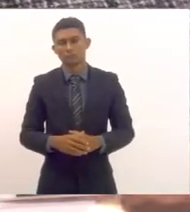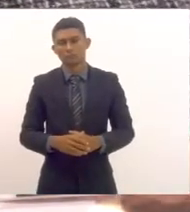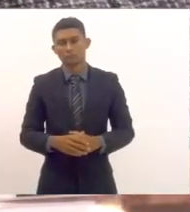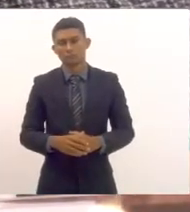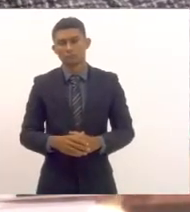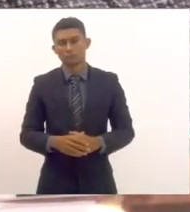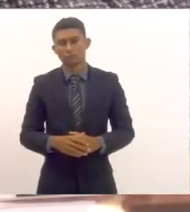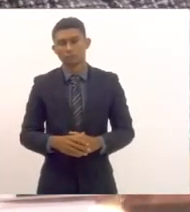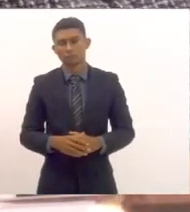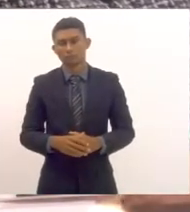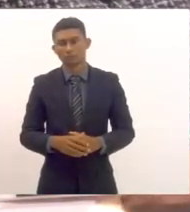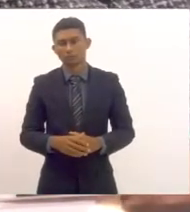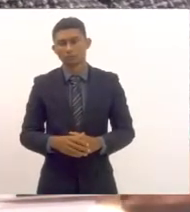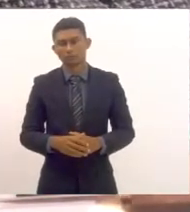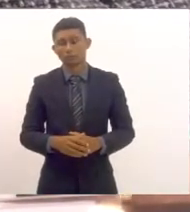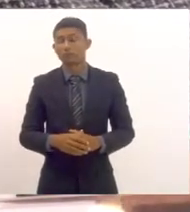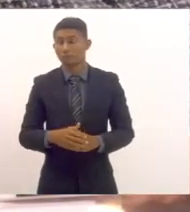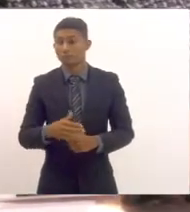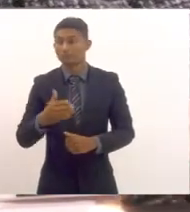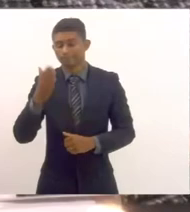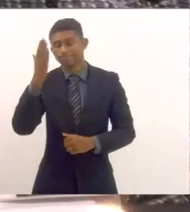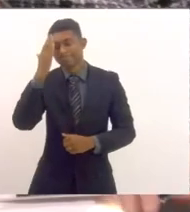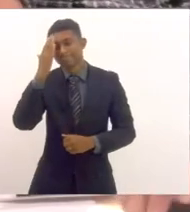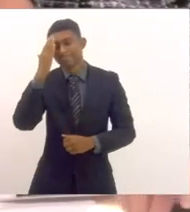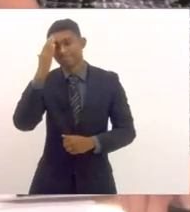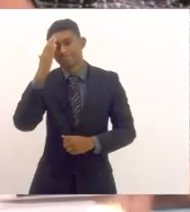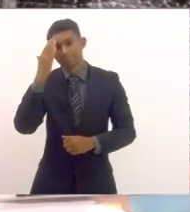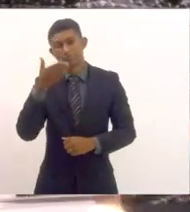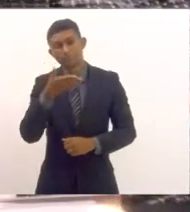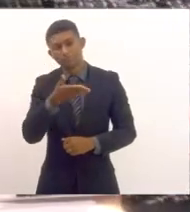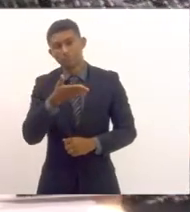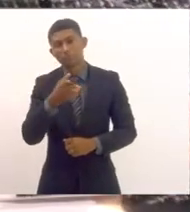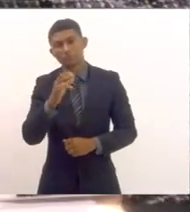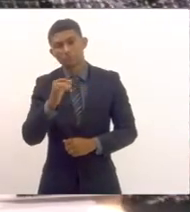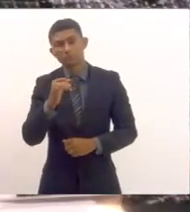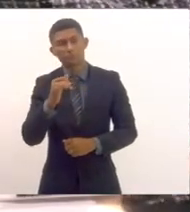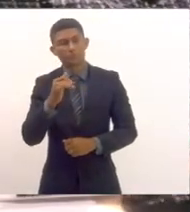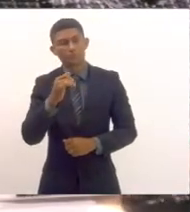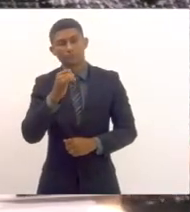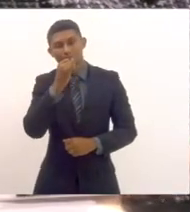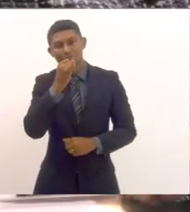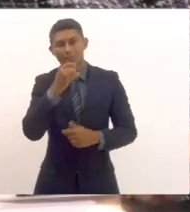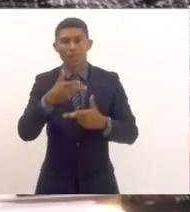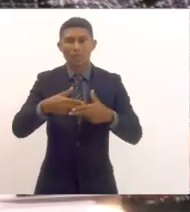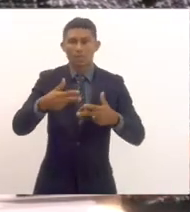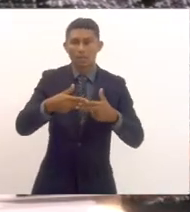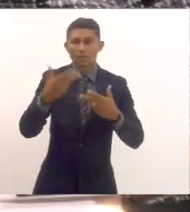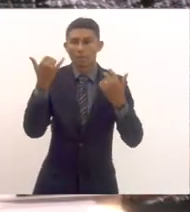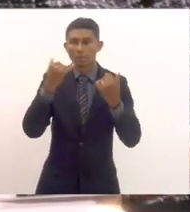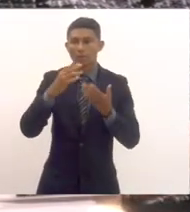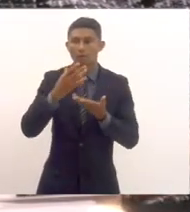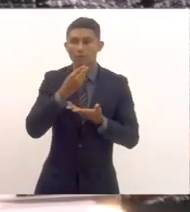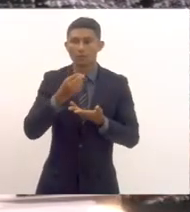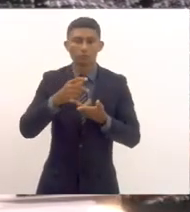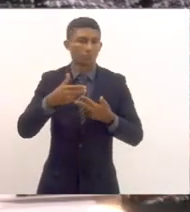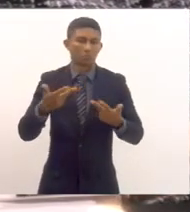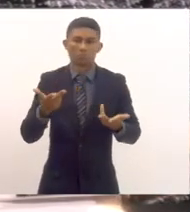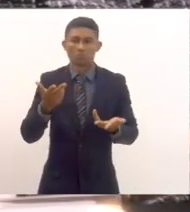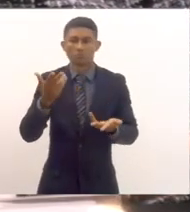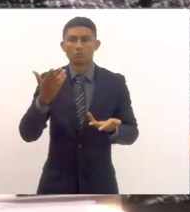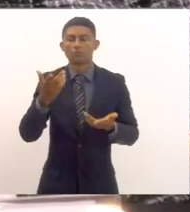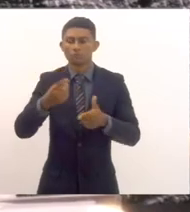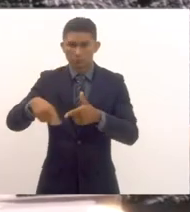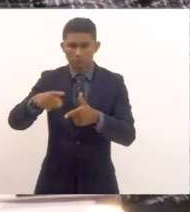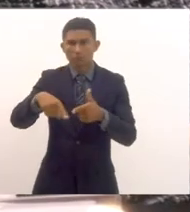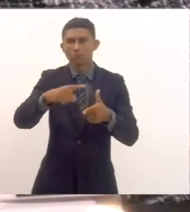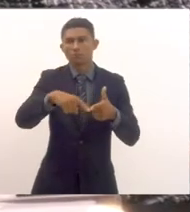estando ou não superdimensionado gera problemas para o sistema e entre esses problemas